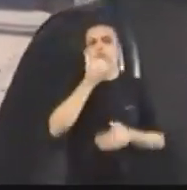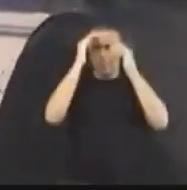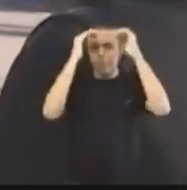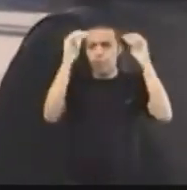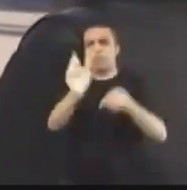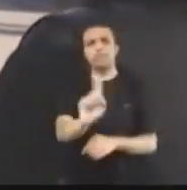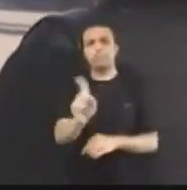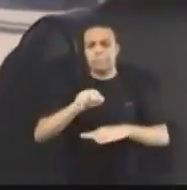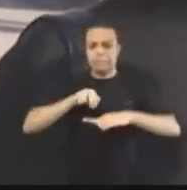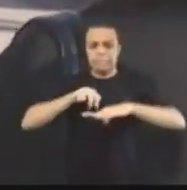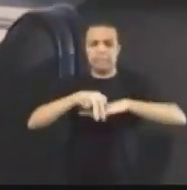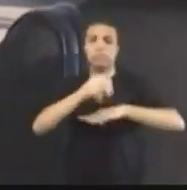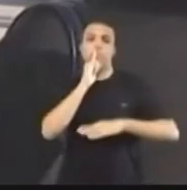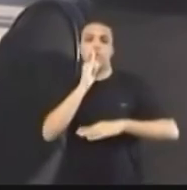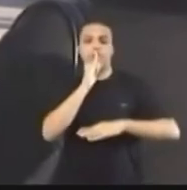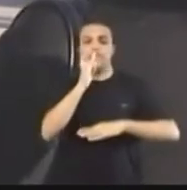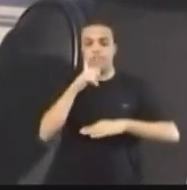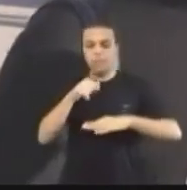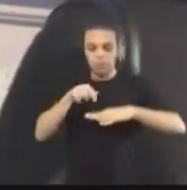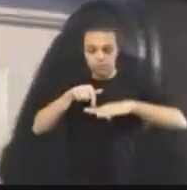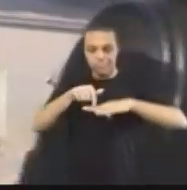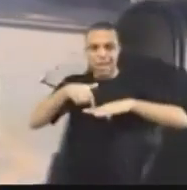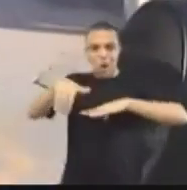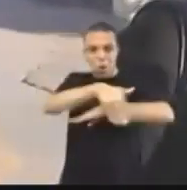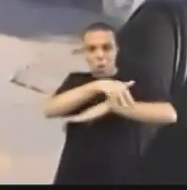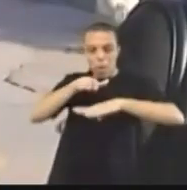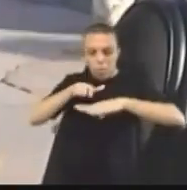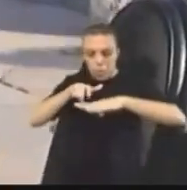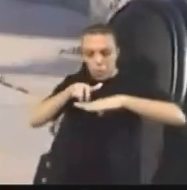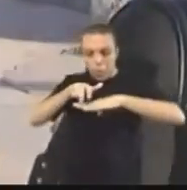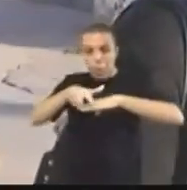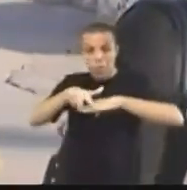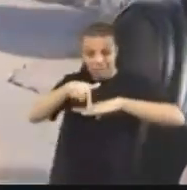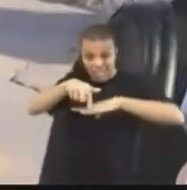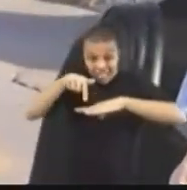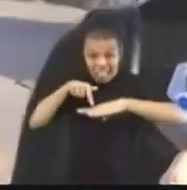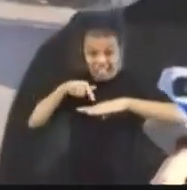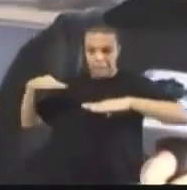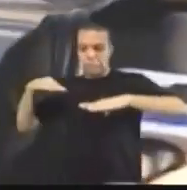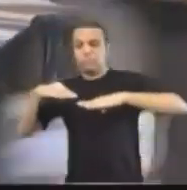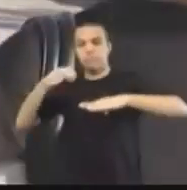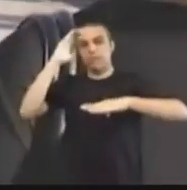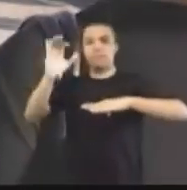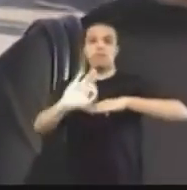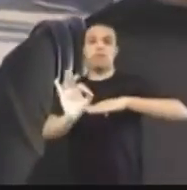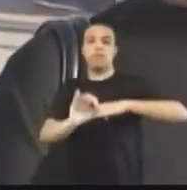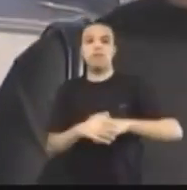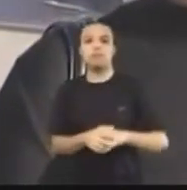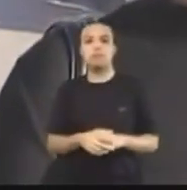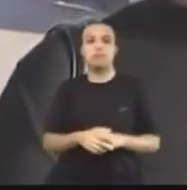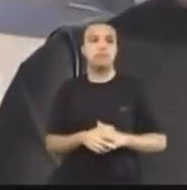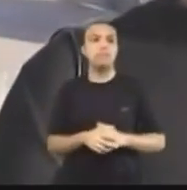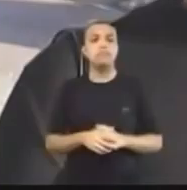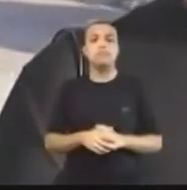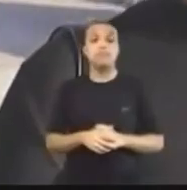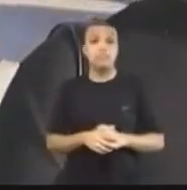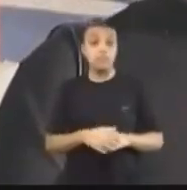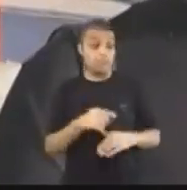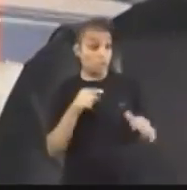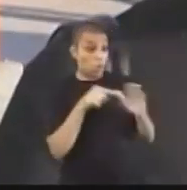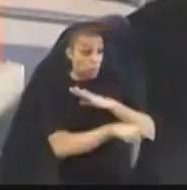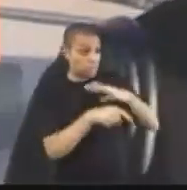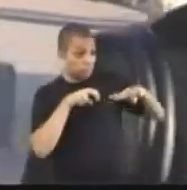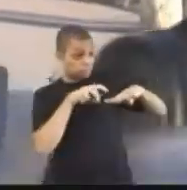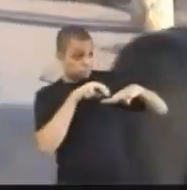pedestre né que nem esse negócio de faixa de pedestre nunca acontece deles respeitar você vai começar a atravessar se o carro